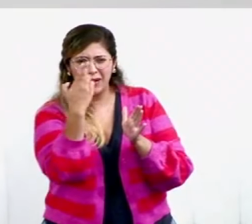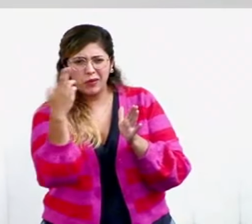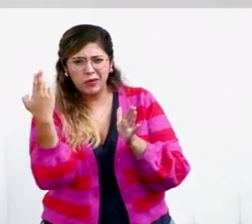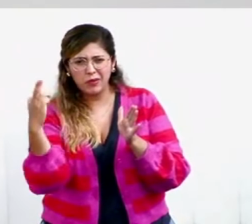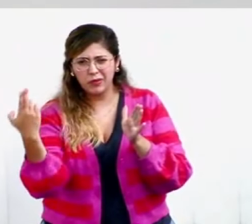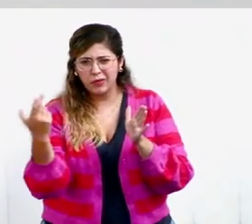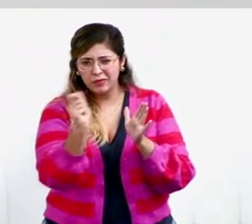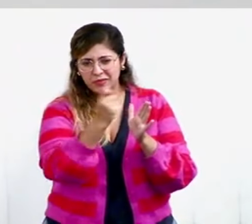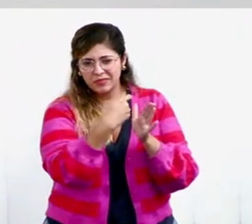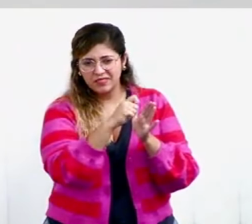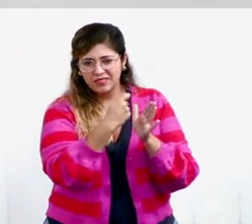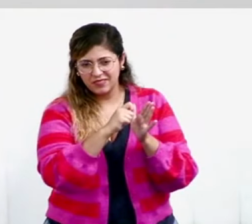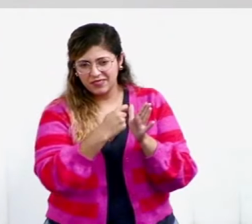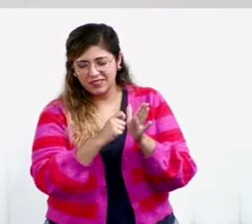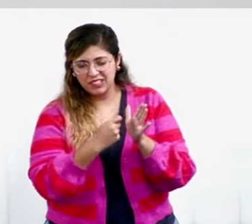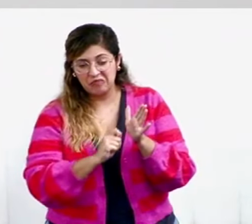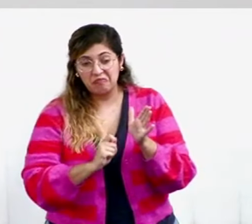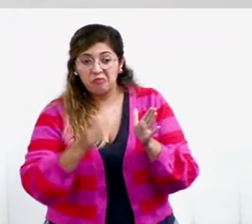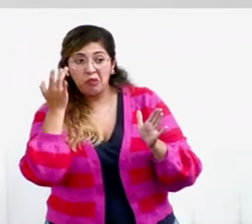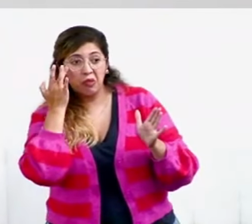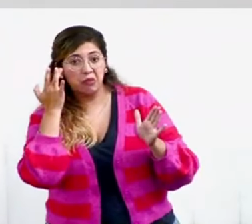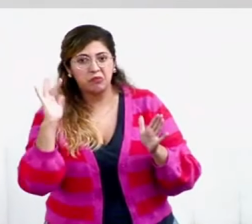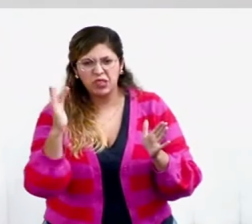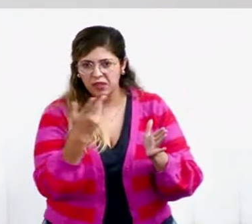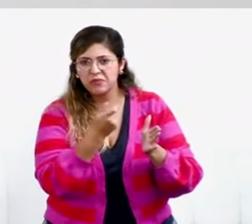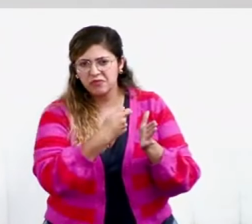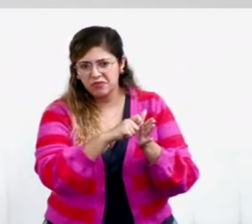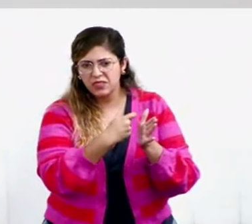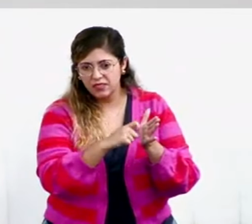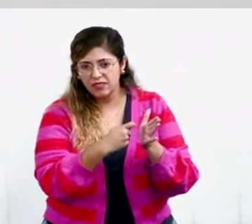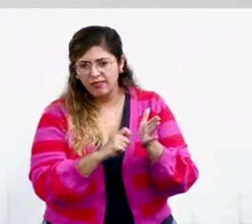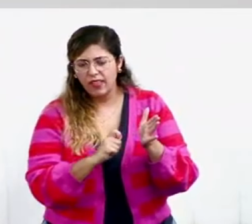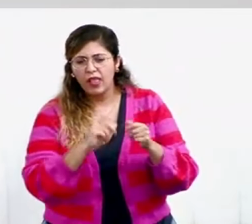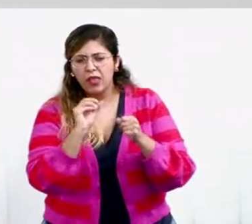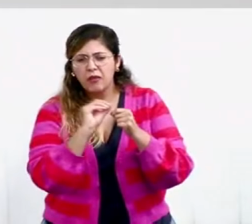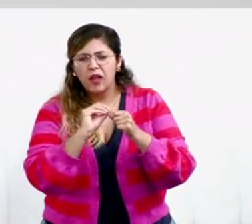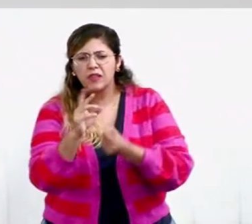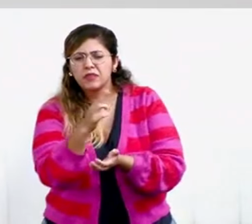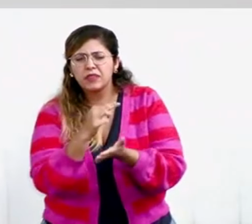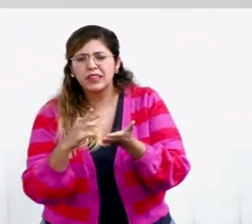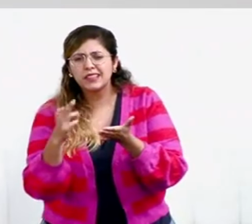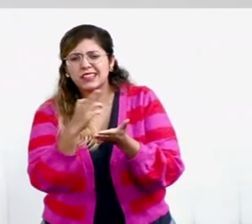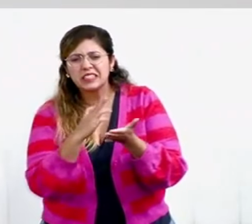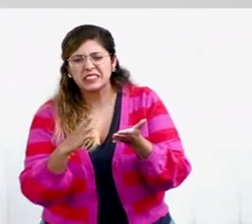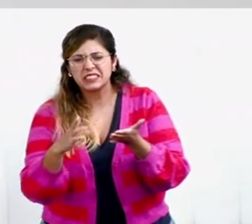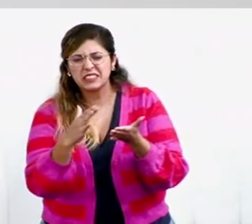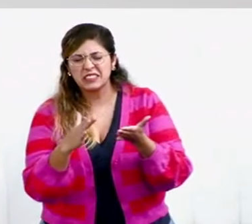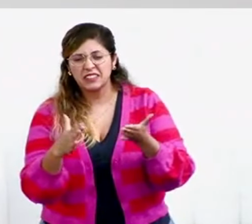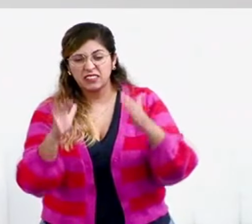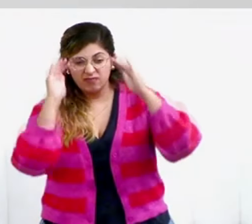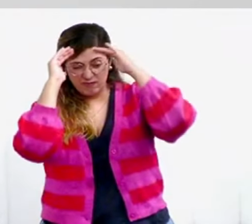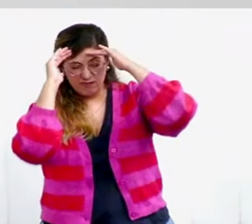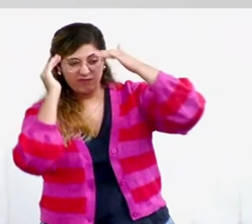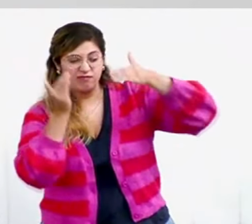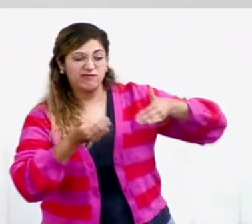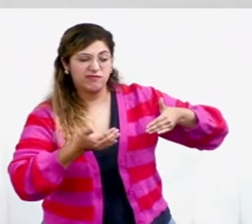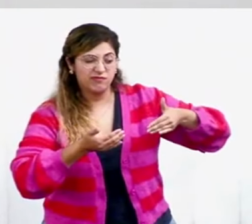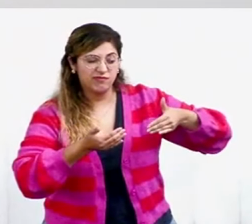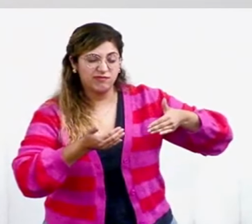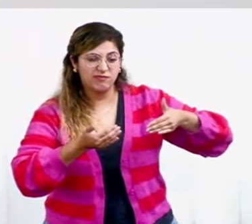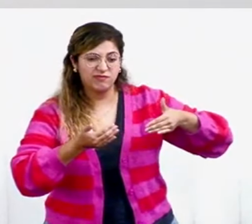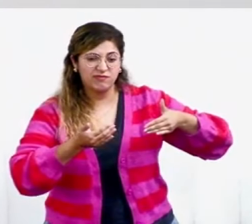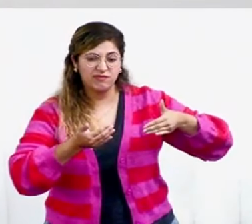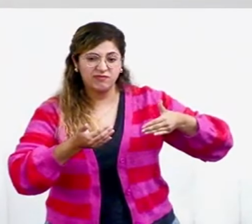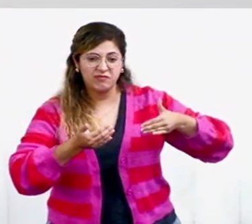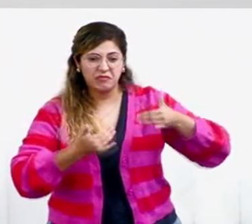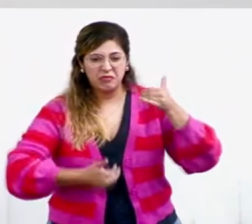podem escrever, e aqueles que não são, façam um desenho e tentem representar isso como um desenho. Então, o